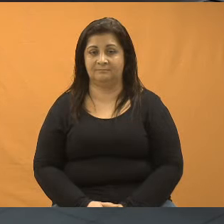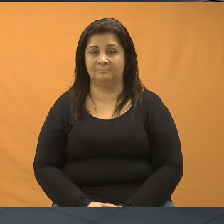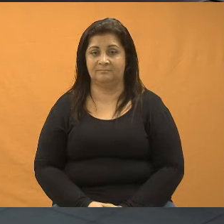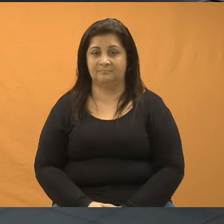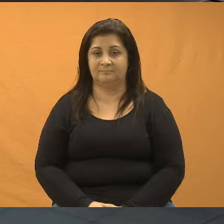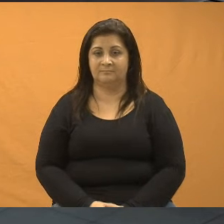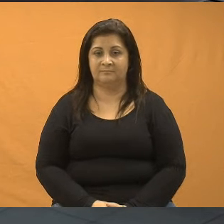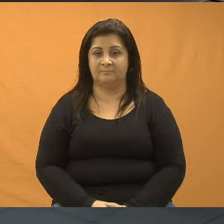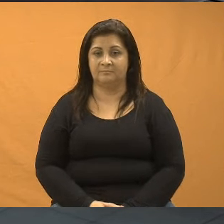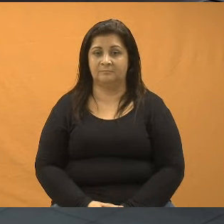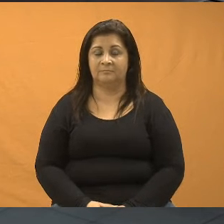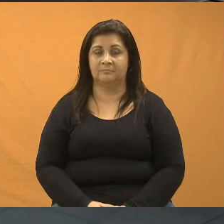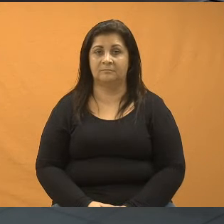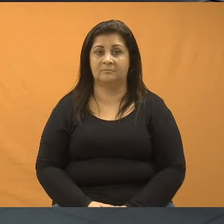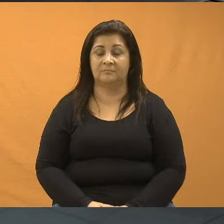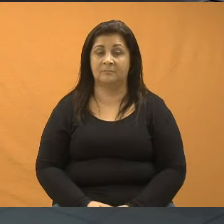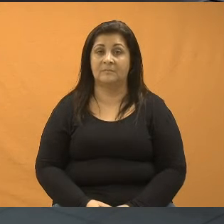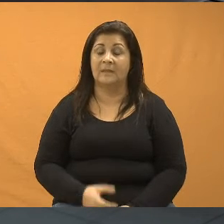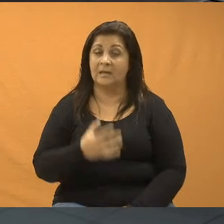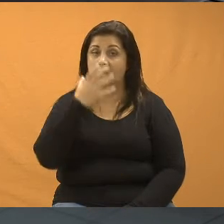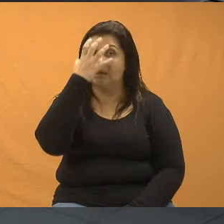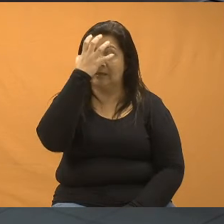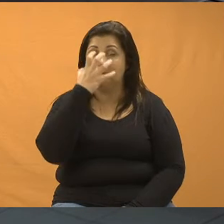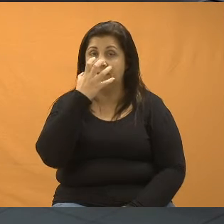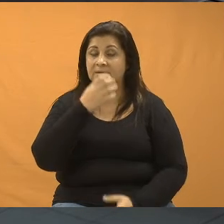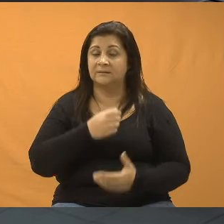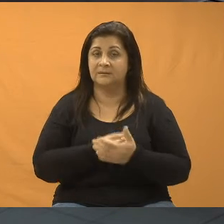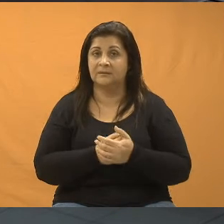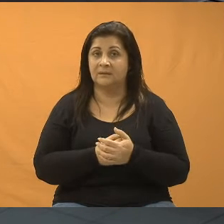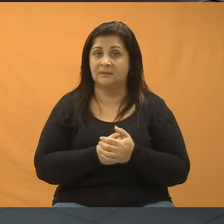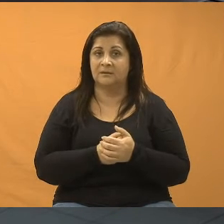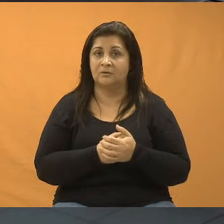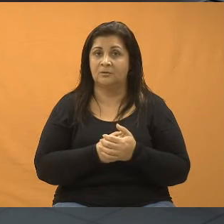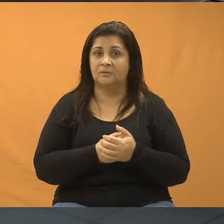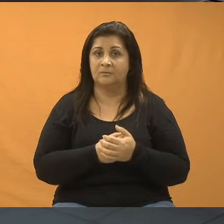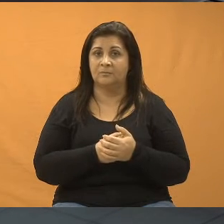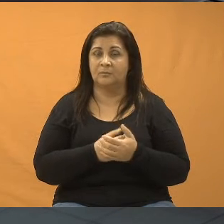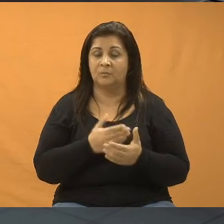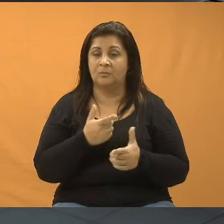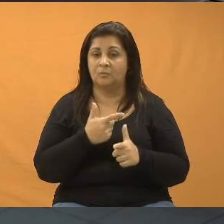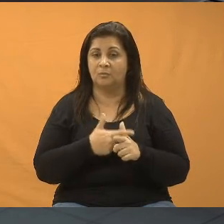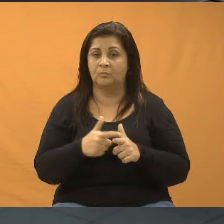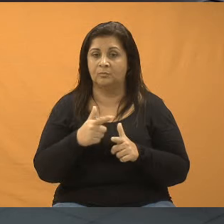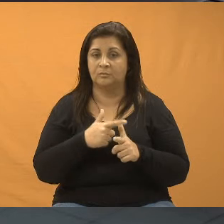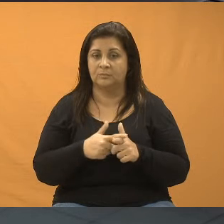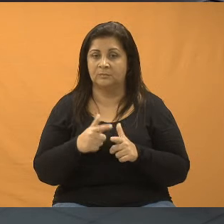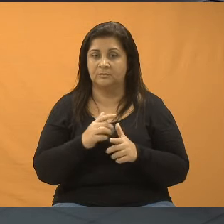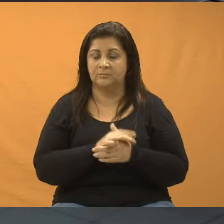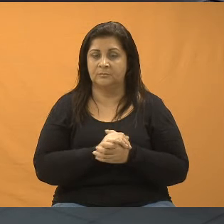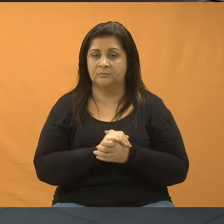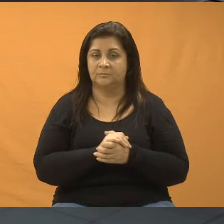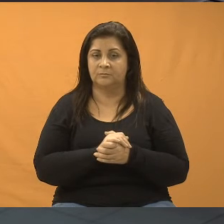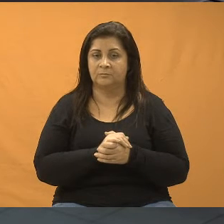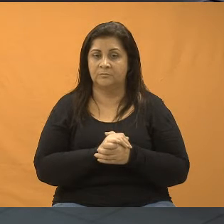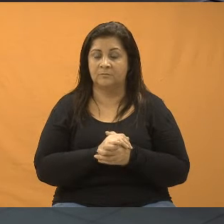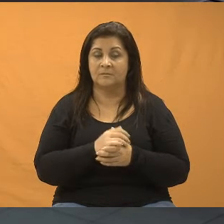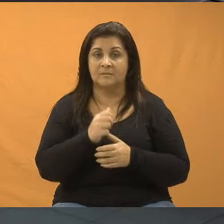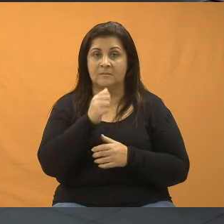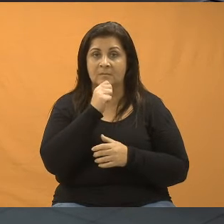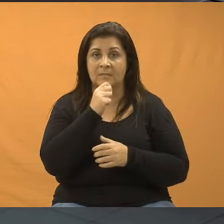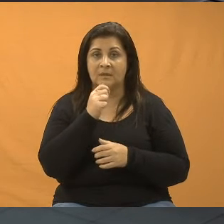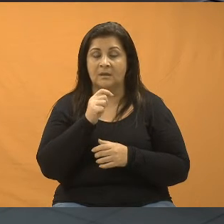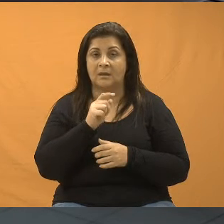gravidade de ações como essa, desse empréstimo aí. Até agora, no ponto que nós estamos nessa investigação, nós não